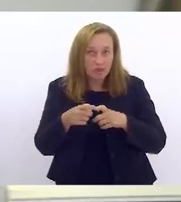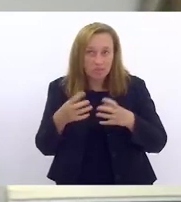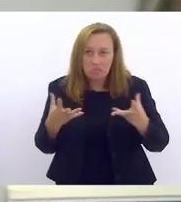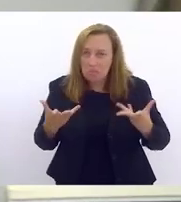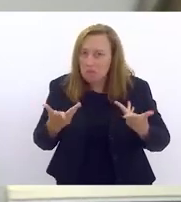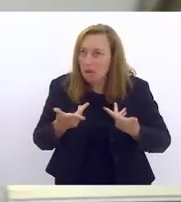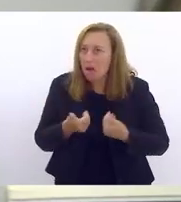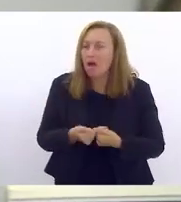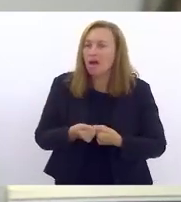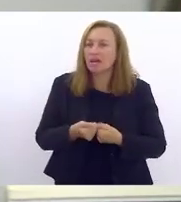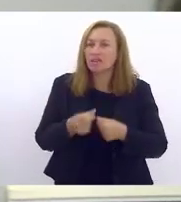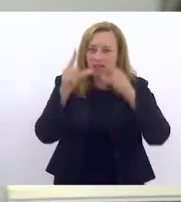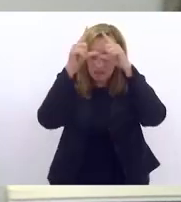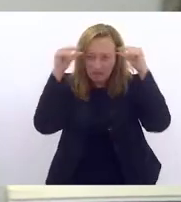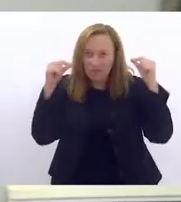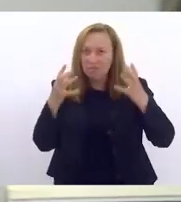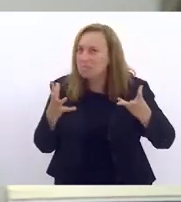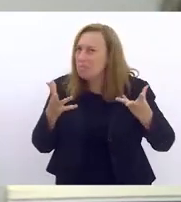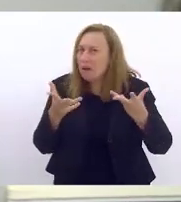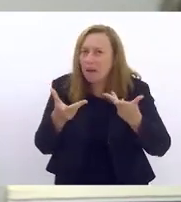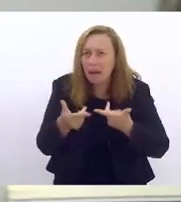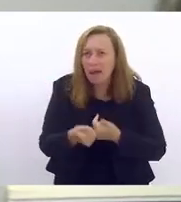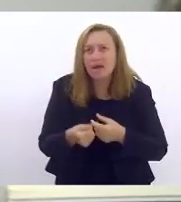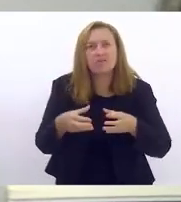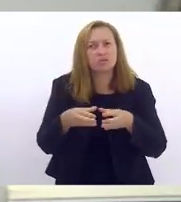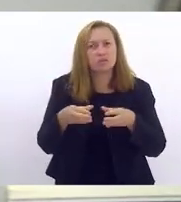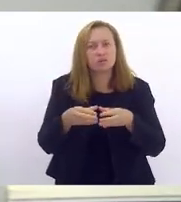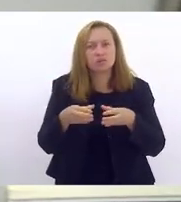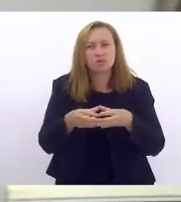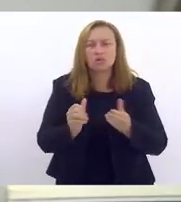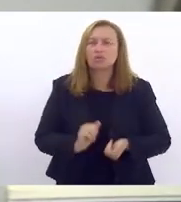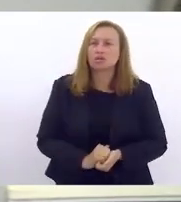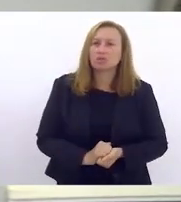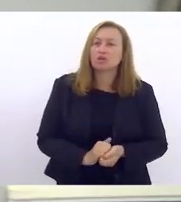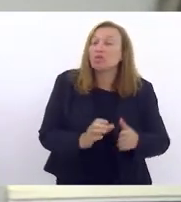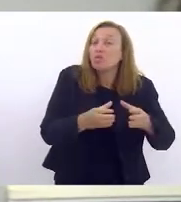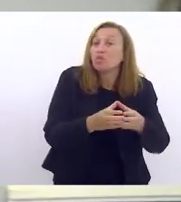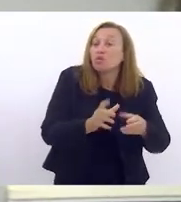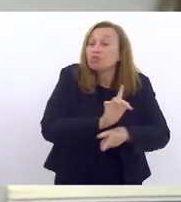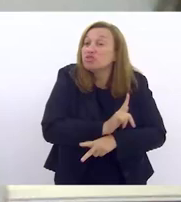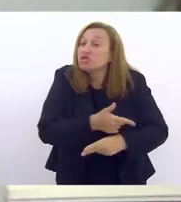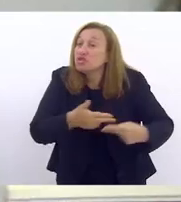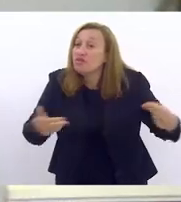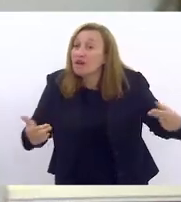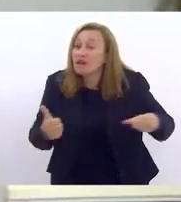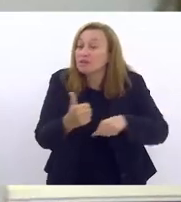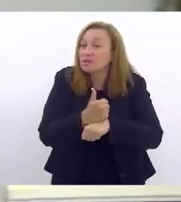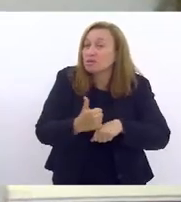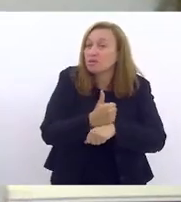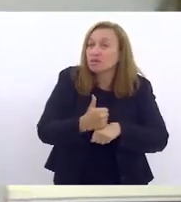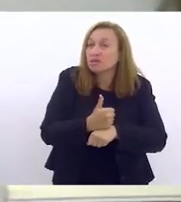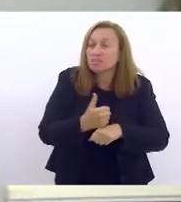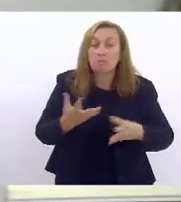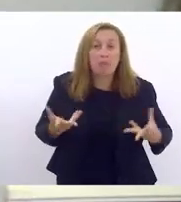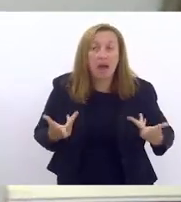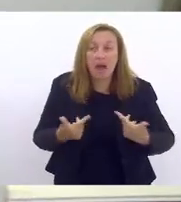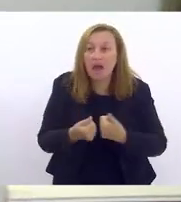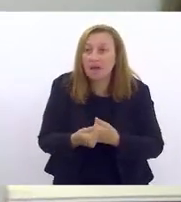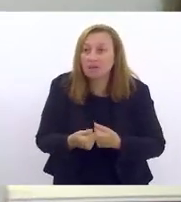uma equipe de enfermagem maravilhosa, uma equipe multidisciplinar, que eu não sei nem definir, e